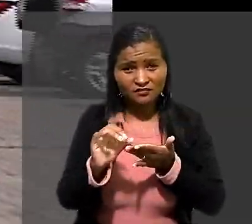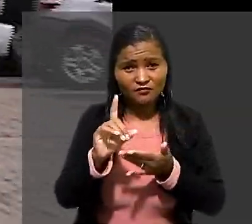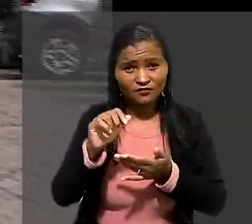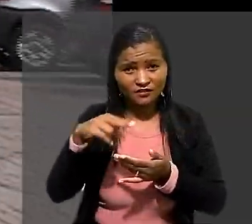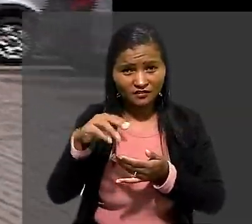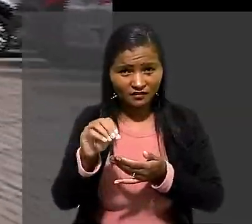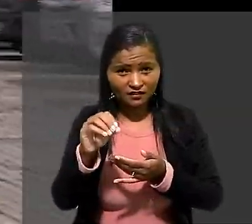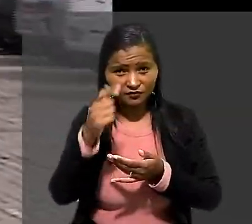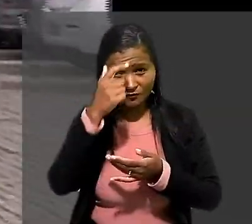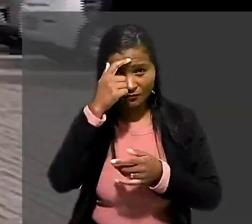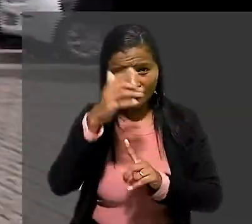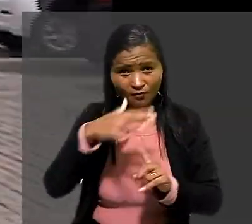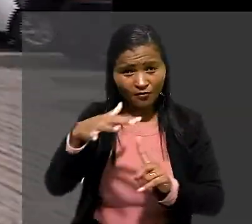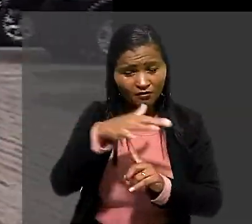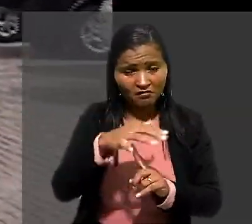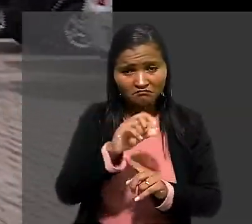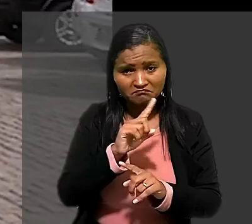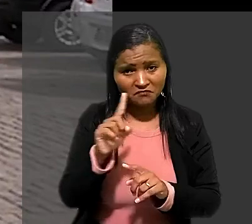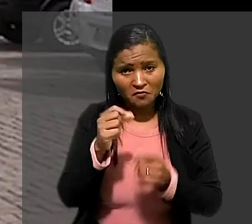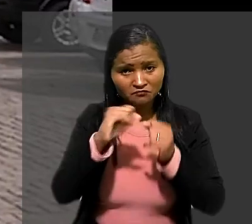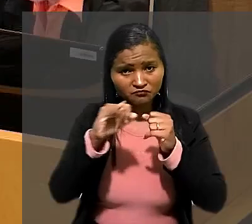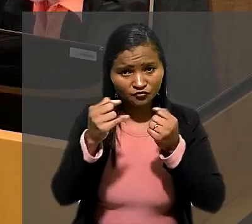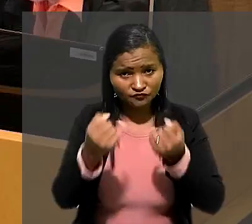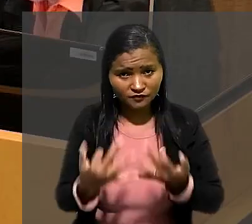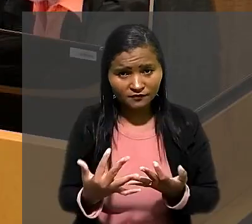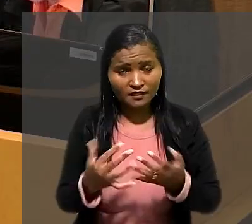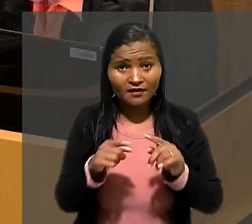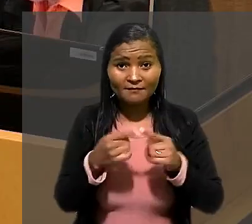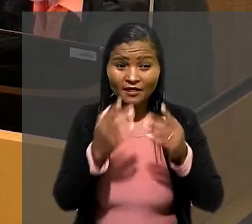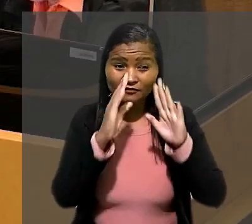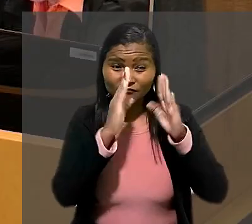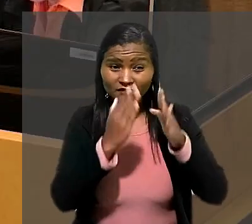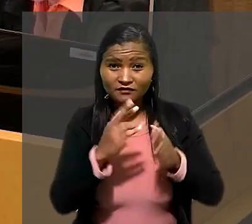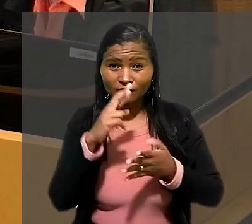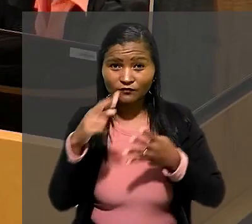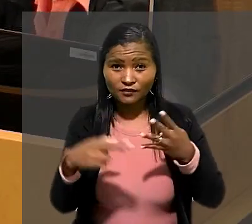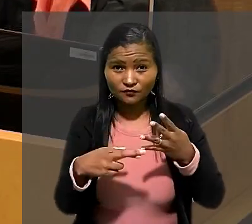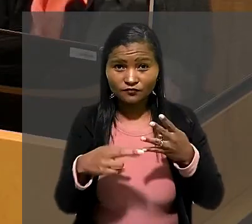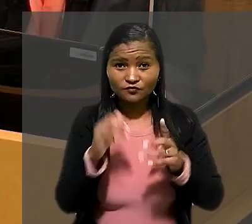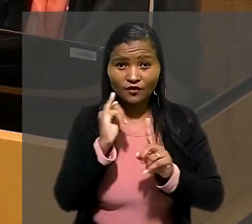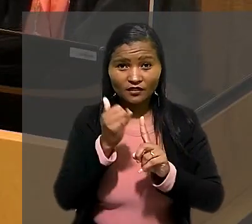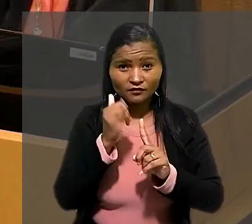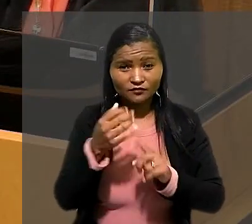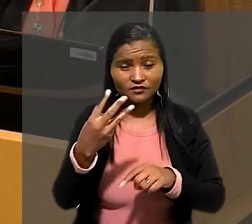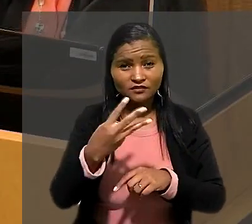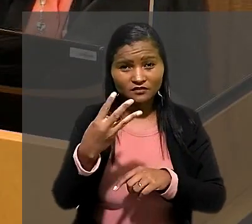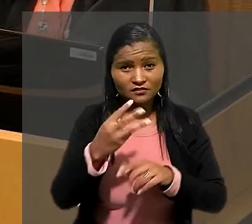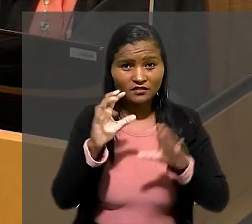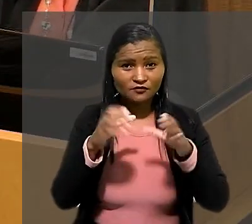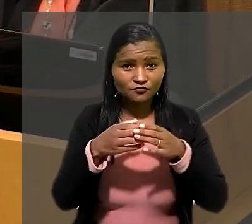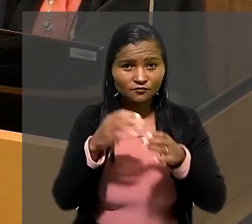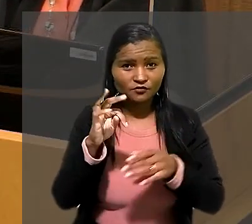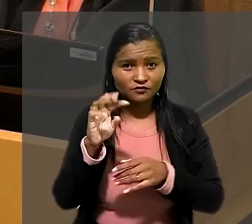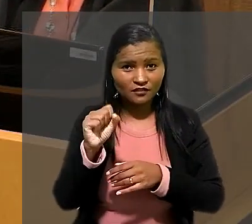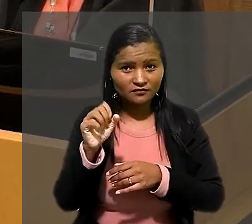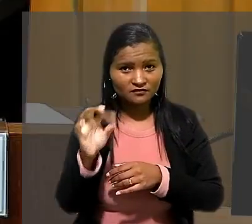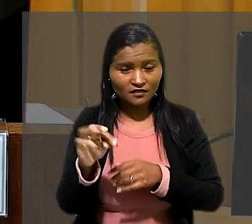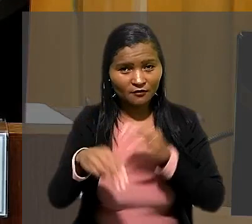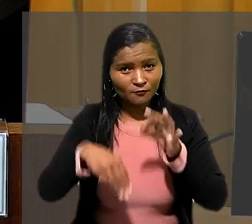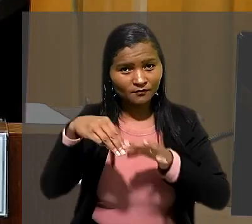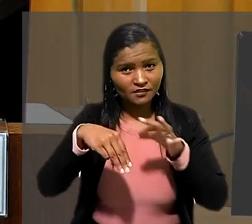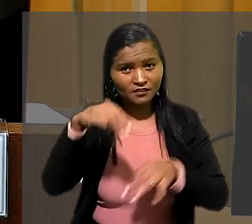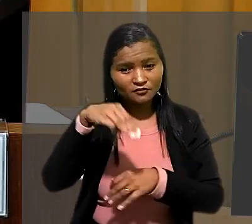de indenização por danos morais não se justificaria. Mas, ao analisar o recurso da atendente, o relator na terceira turma do